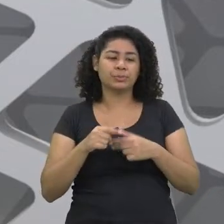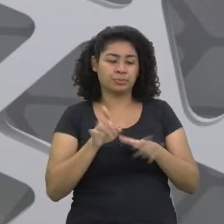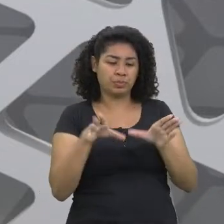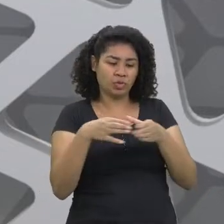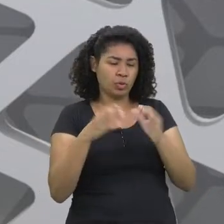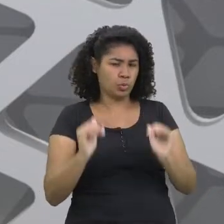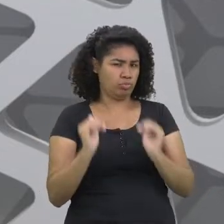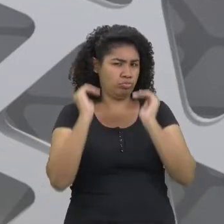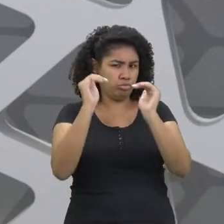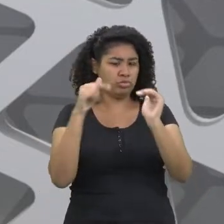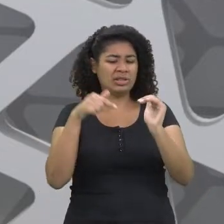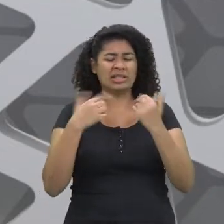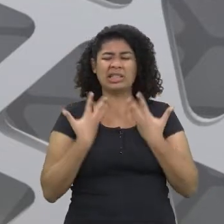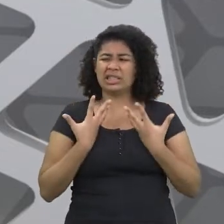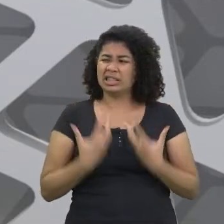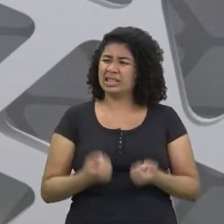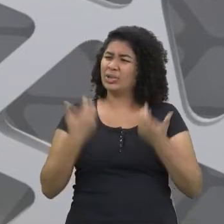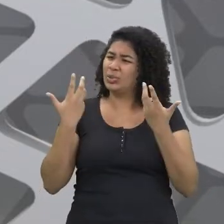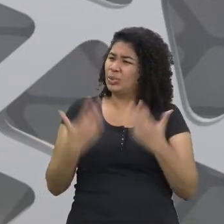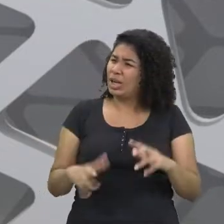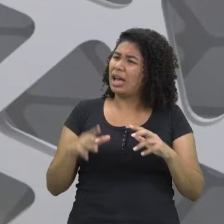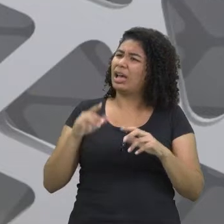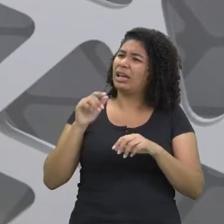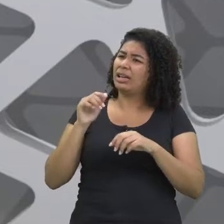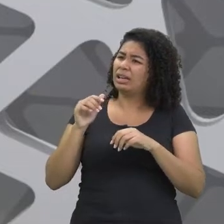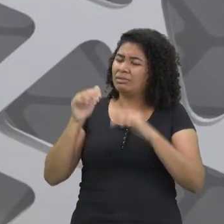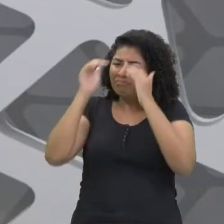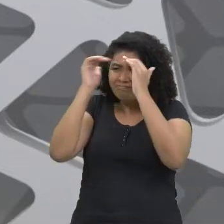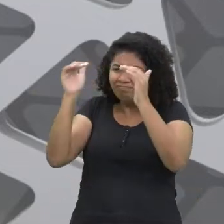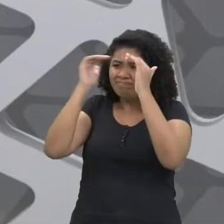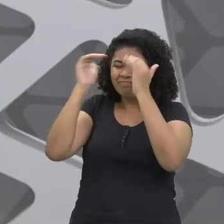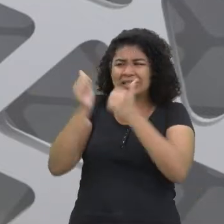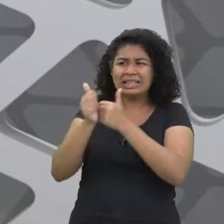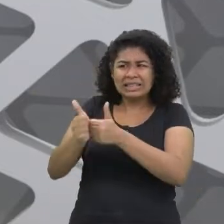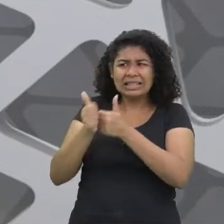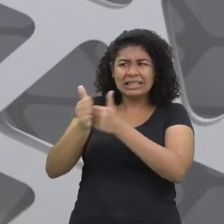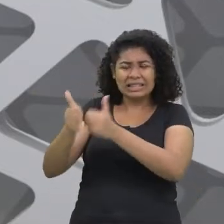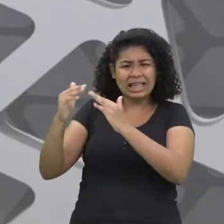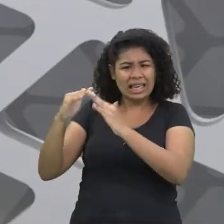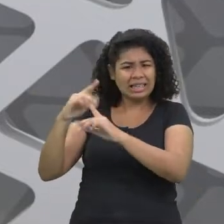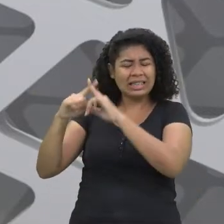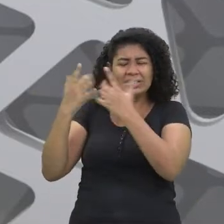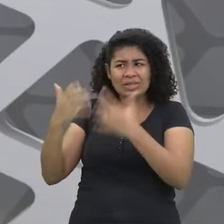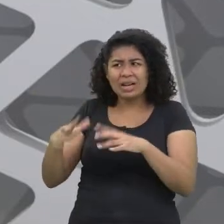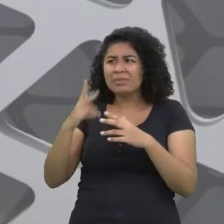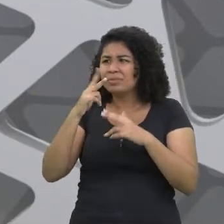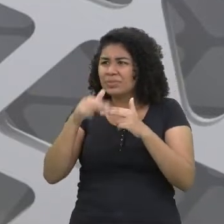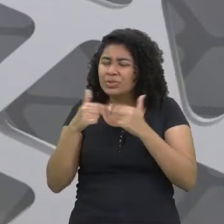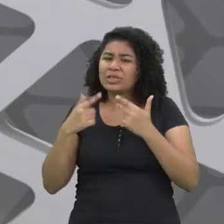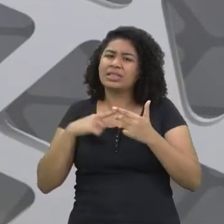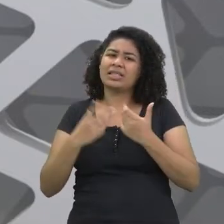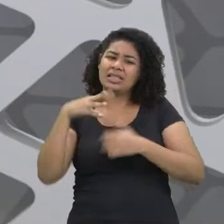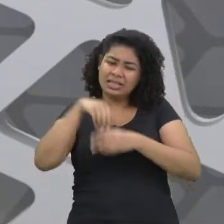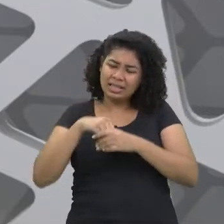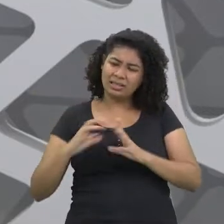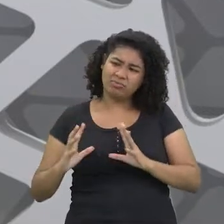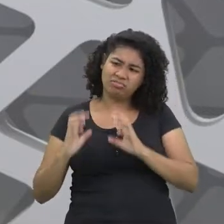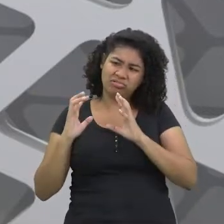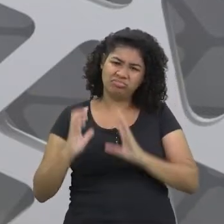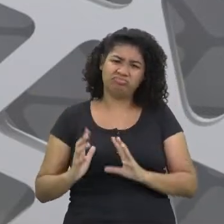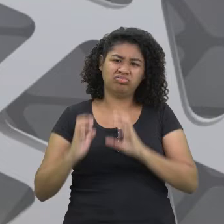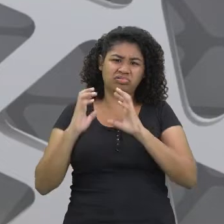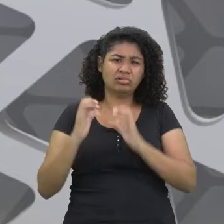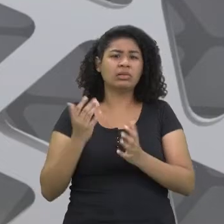da monarquia estar cansado de estar sujeito aos poderes da igreja, é claro que eles vão sempre ter uma rixa interna e vão apoiar ali